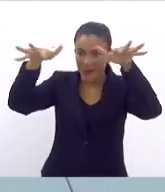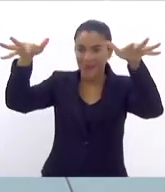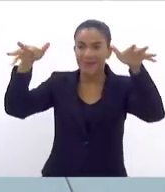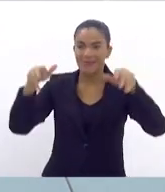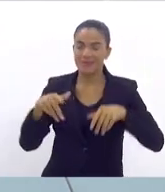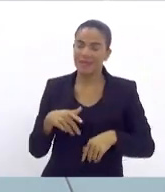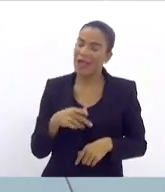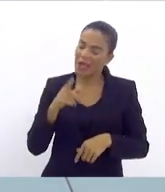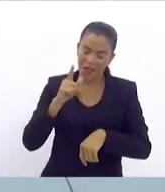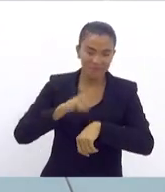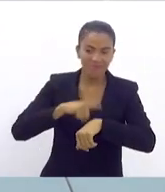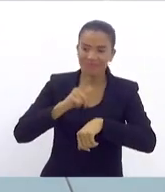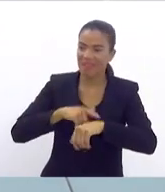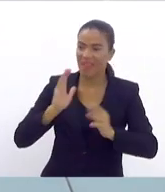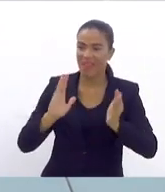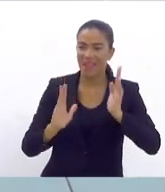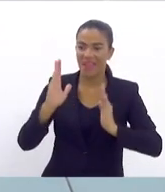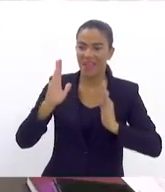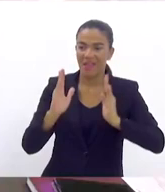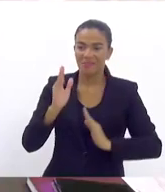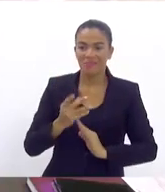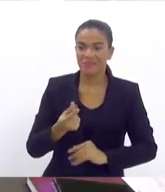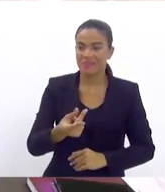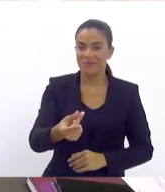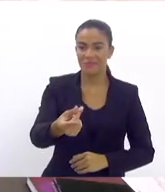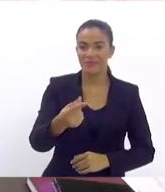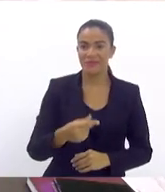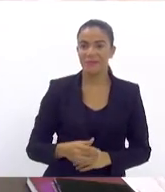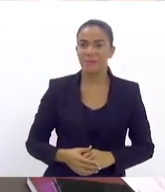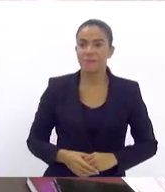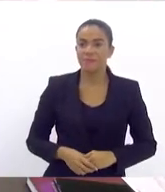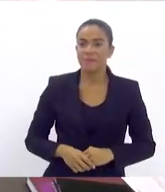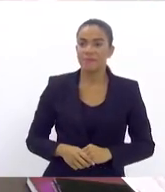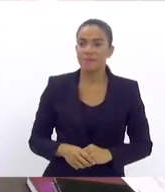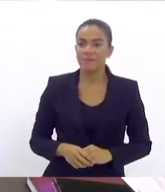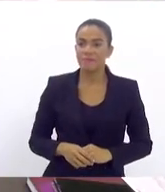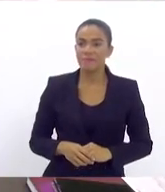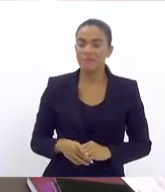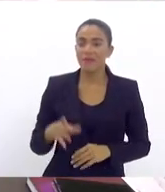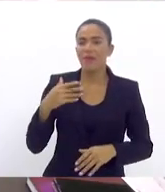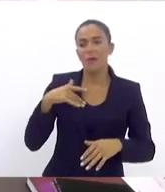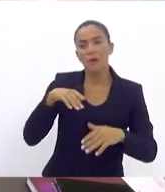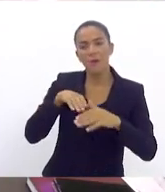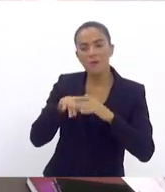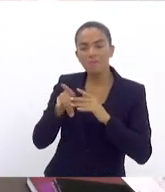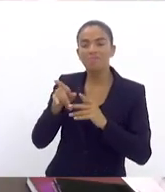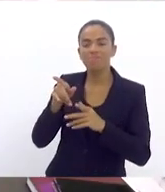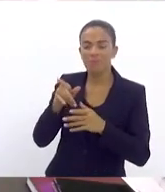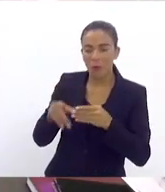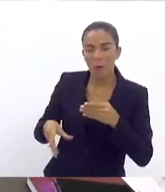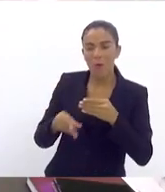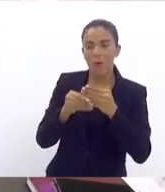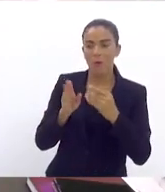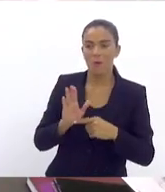tempo indeterminado. Deputada Verônica. Presidente, aguardei disciplinadamente aqui a minha oportunidade de dar contribuição. Eu